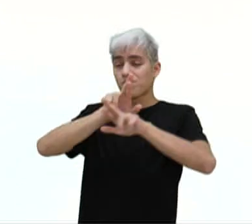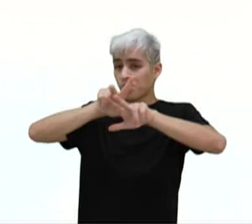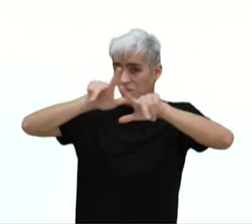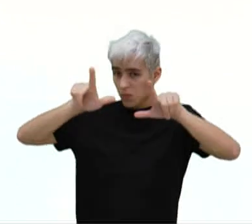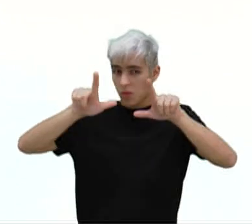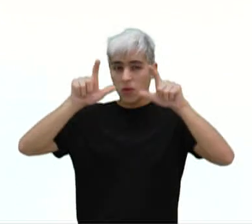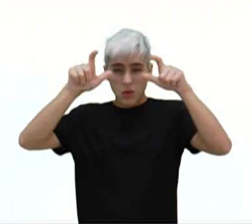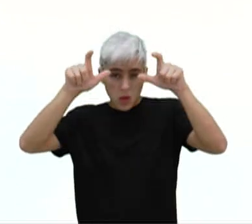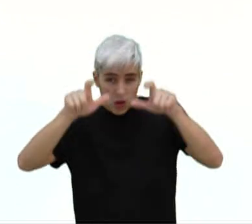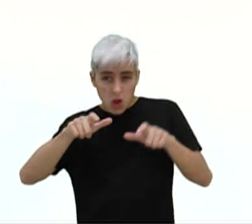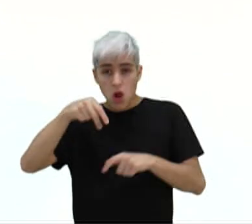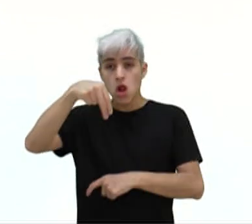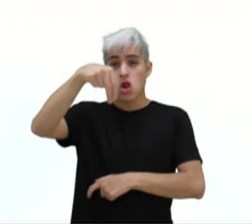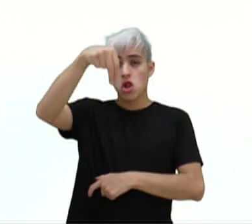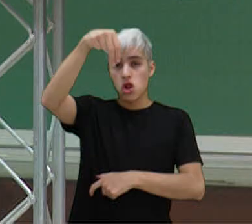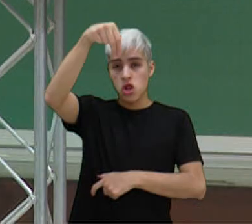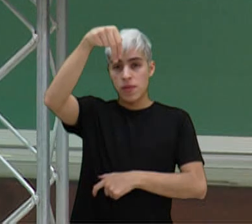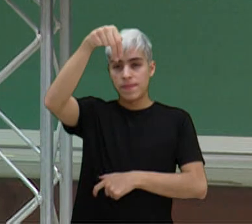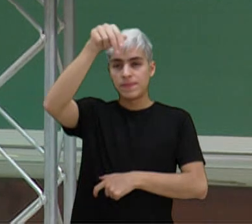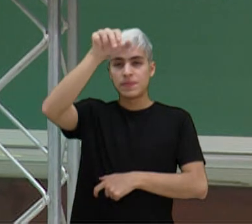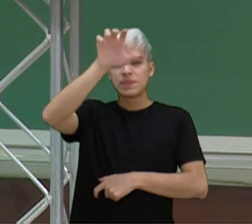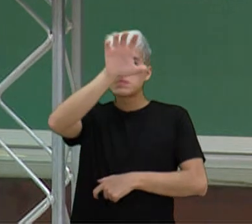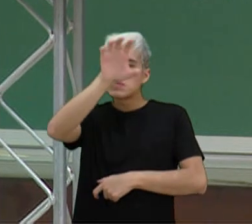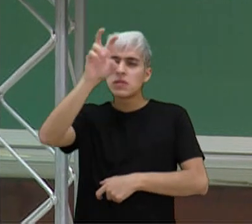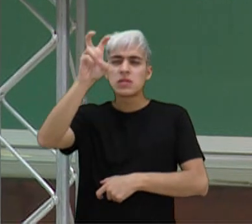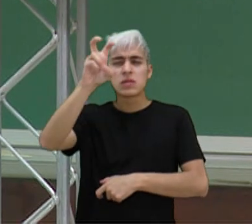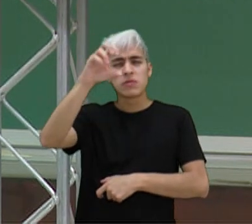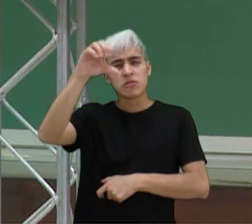na região norte, na casa dos